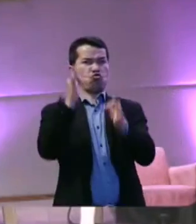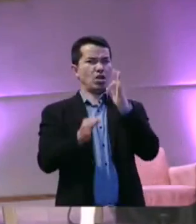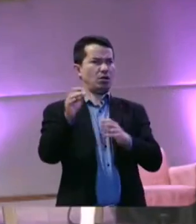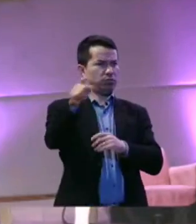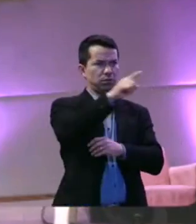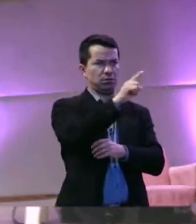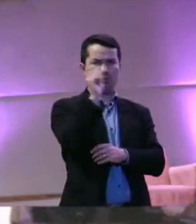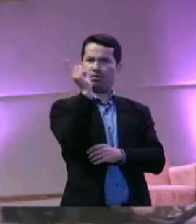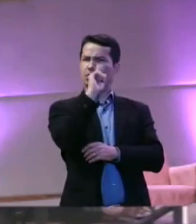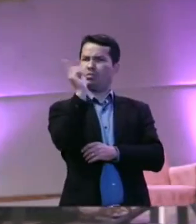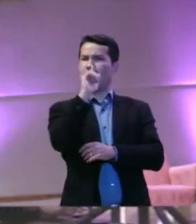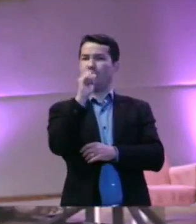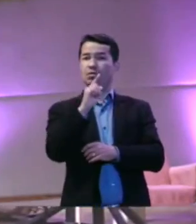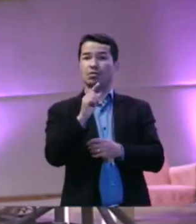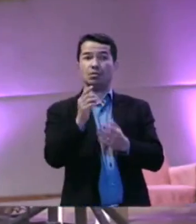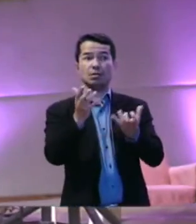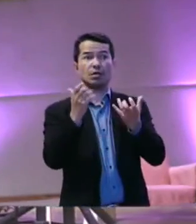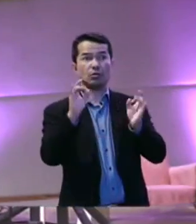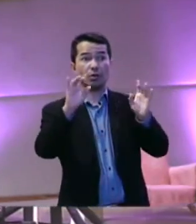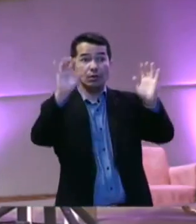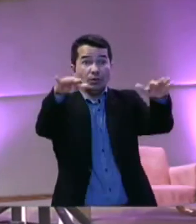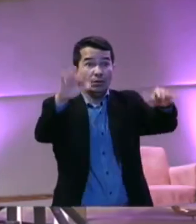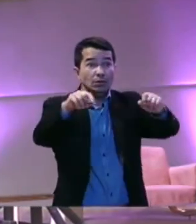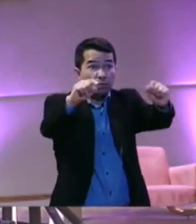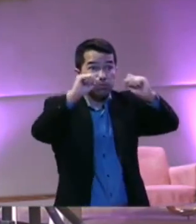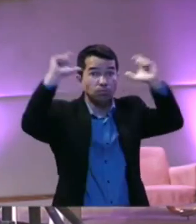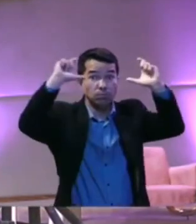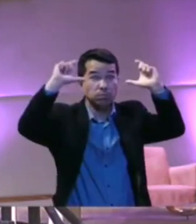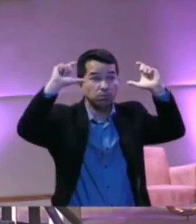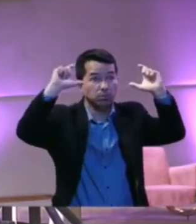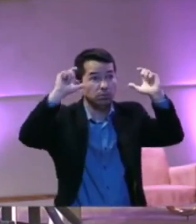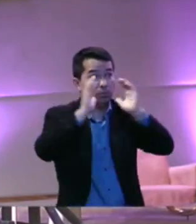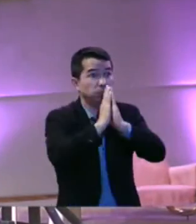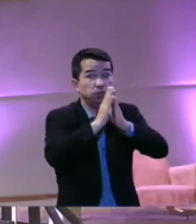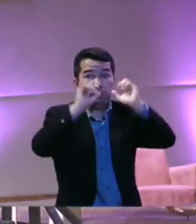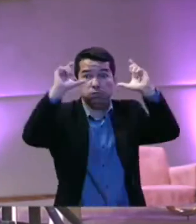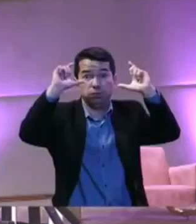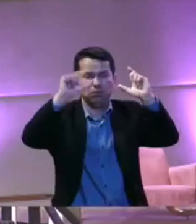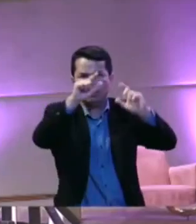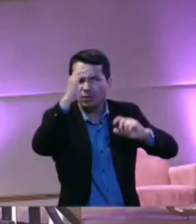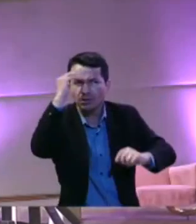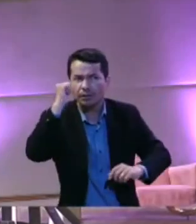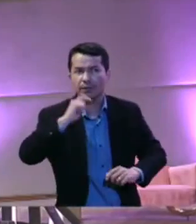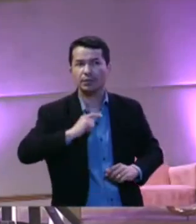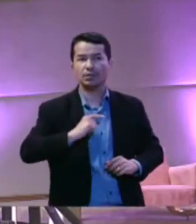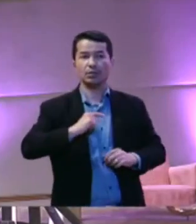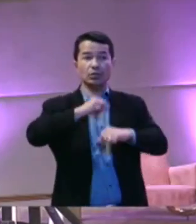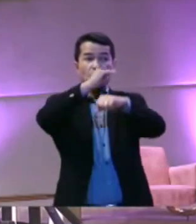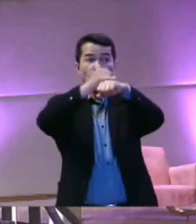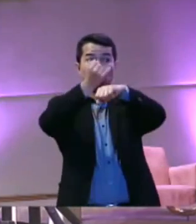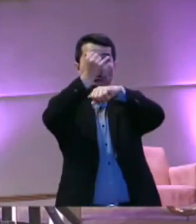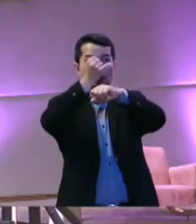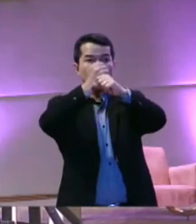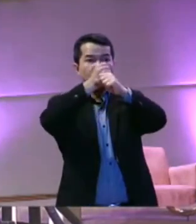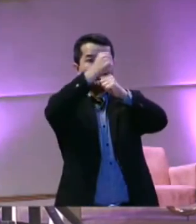mas uma palavra de alerta. Jerusalém, lá no ano 70, ela